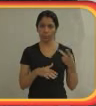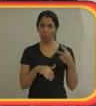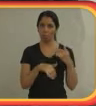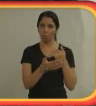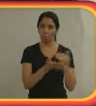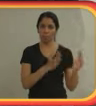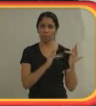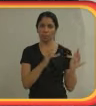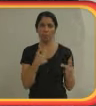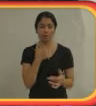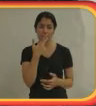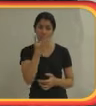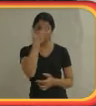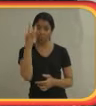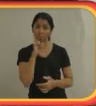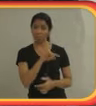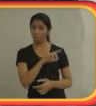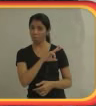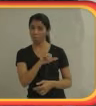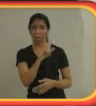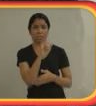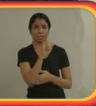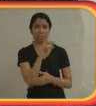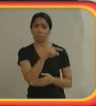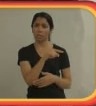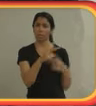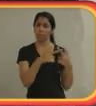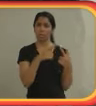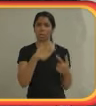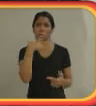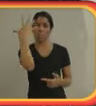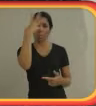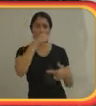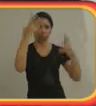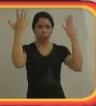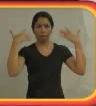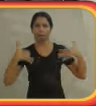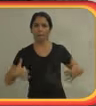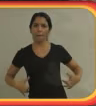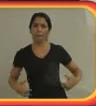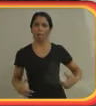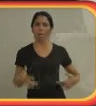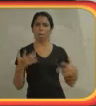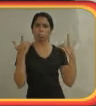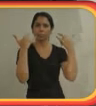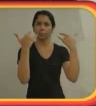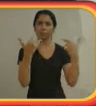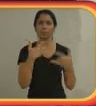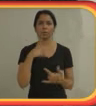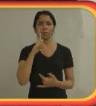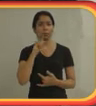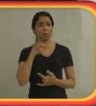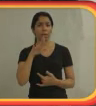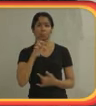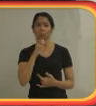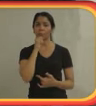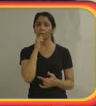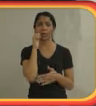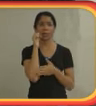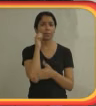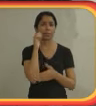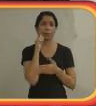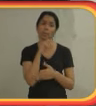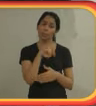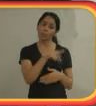namorar, as pessoas falavam, ele vai ser muito ciumento, porque você é bonita, você tem um cabelão, não sei o que, você chama atenção, mas Guilherme não